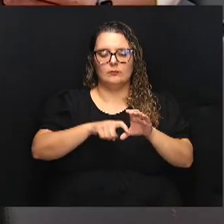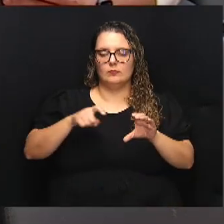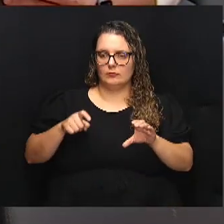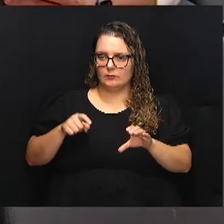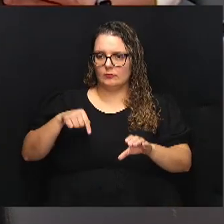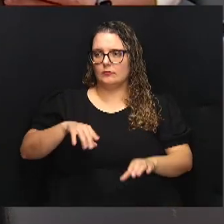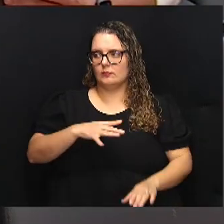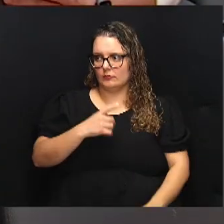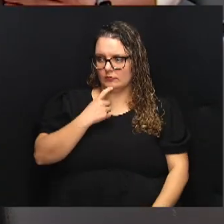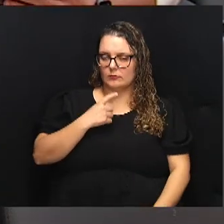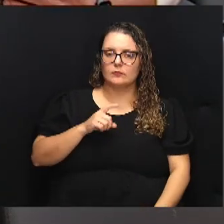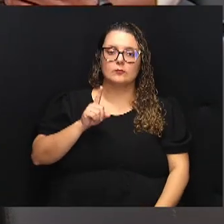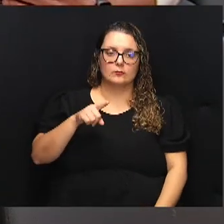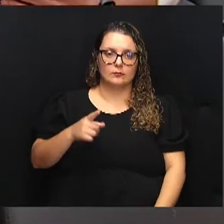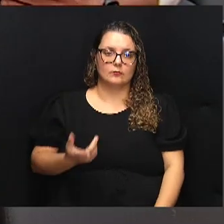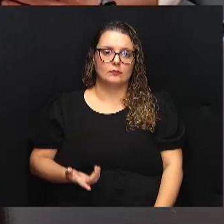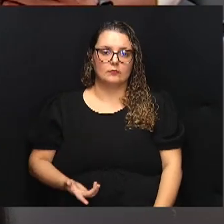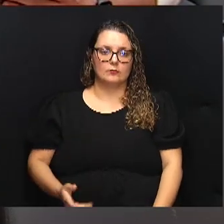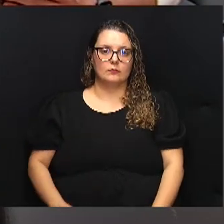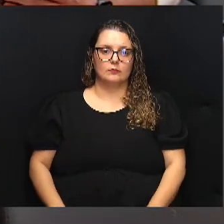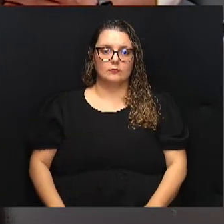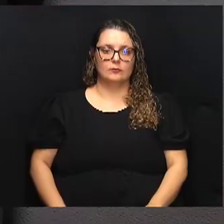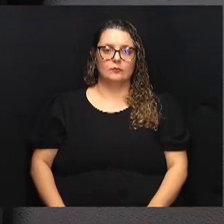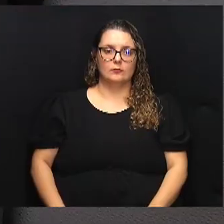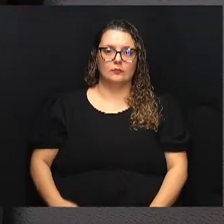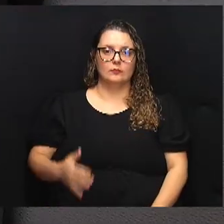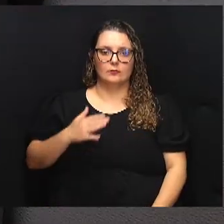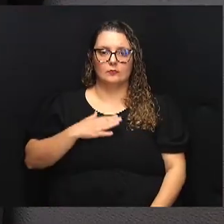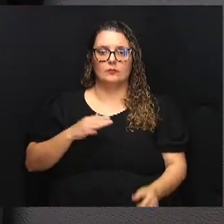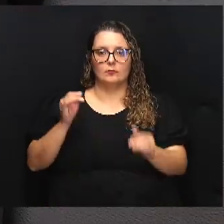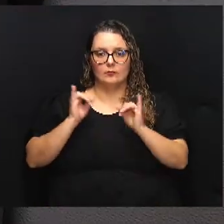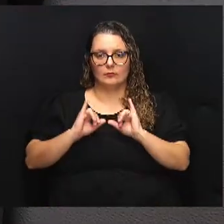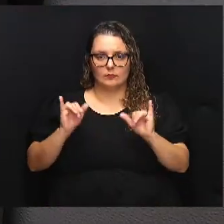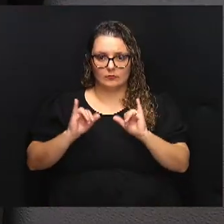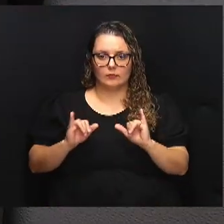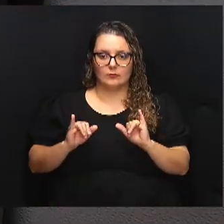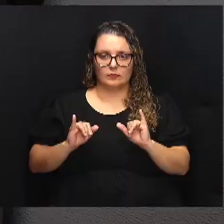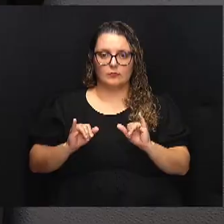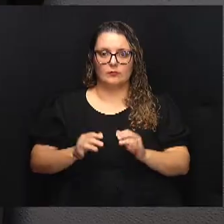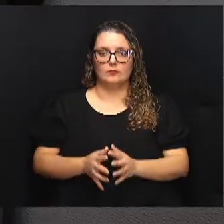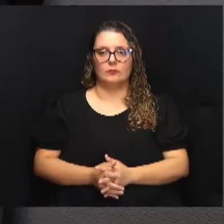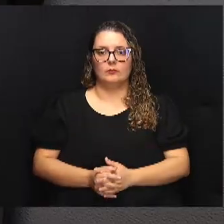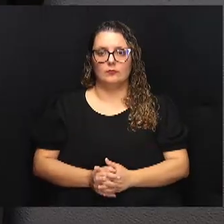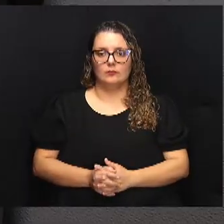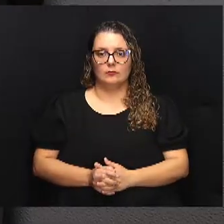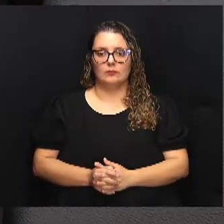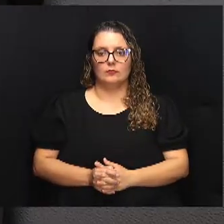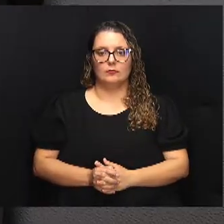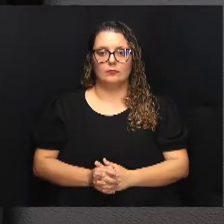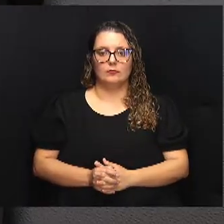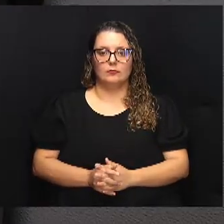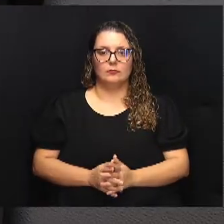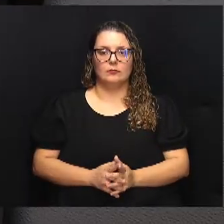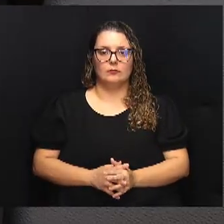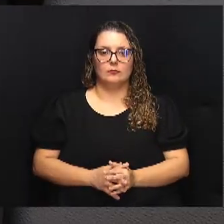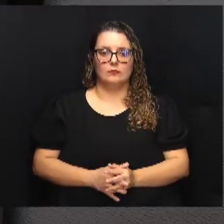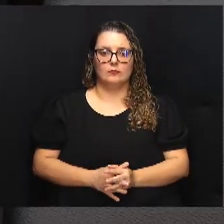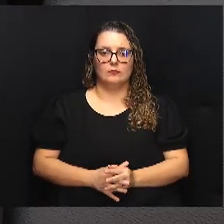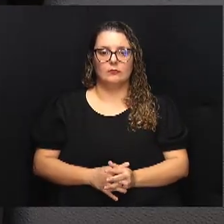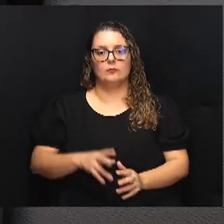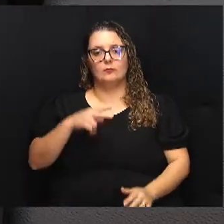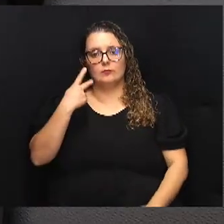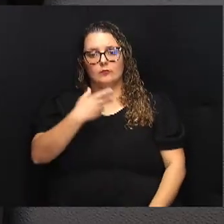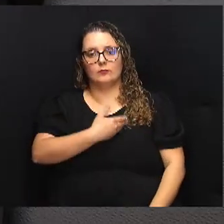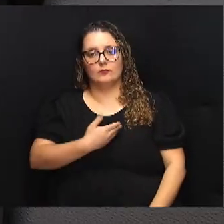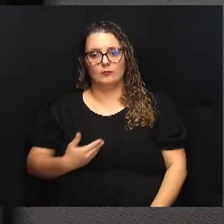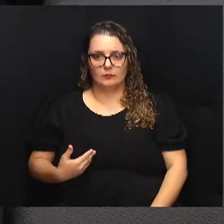daqui da cidade. Na minha campanha, o que eu fiz muito, eu divulguei bastante, é políticas públicas